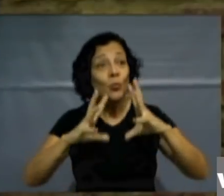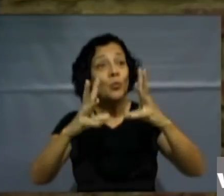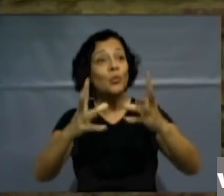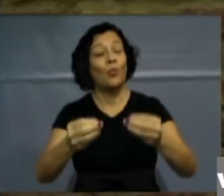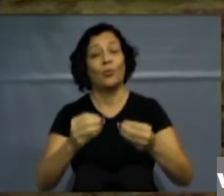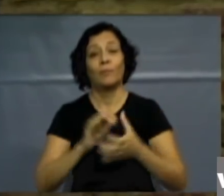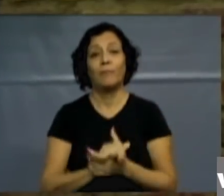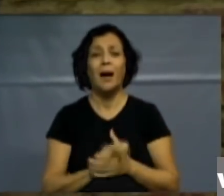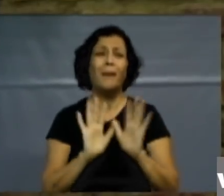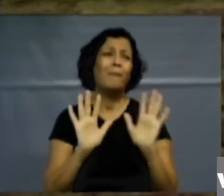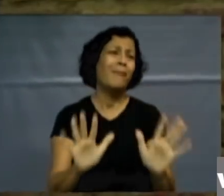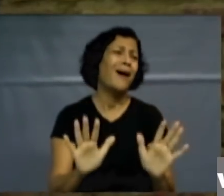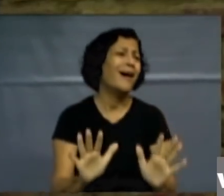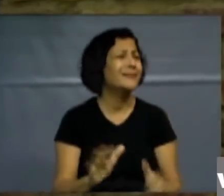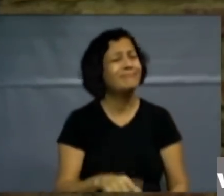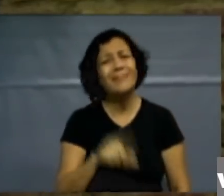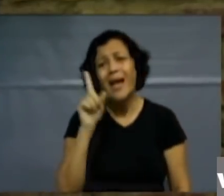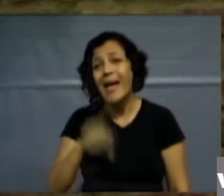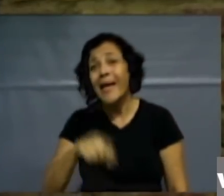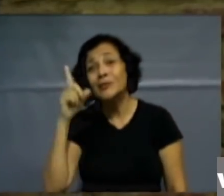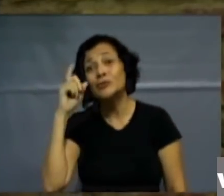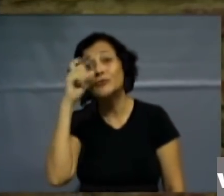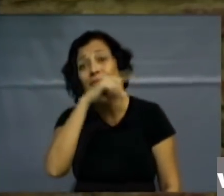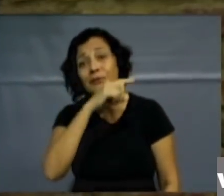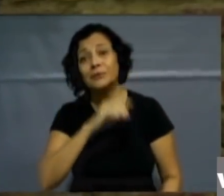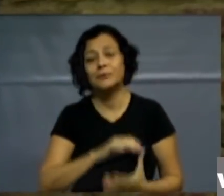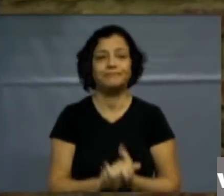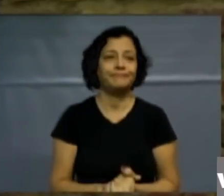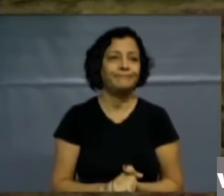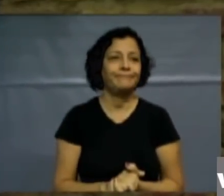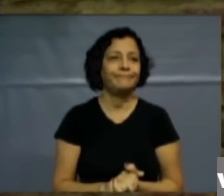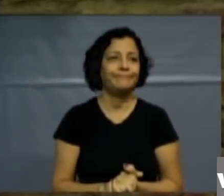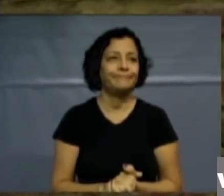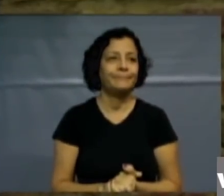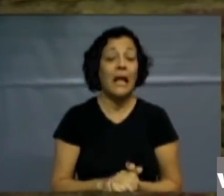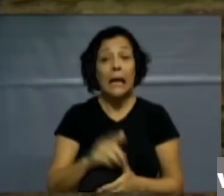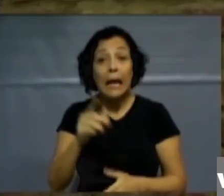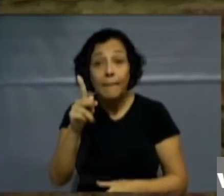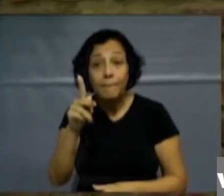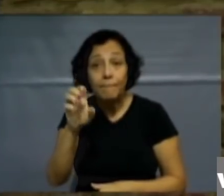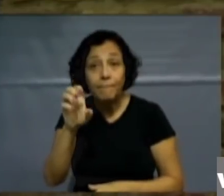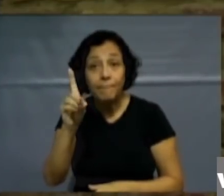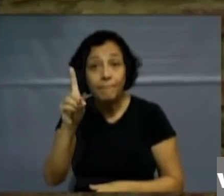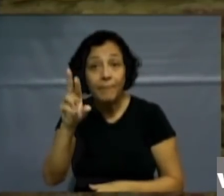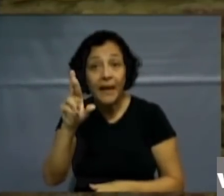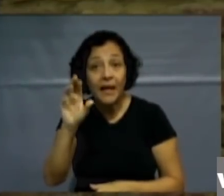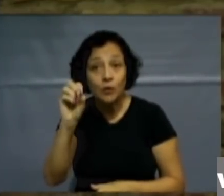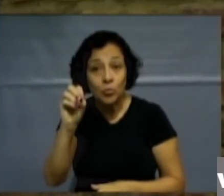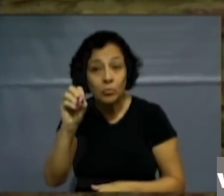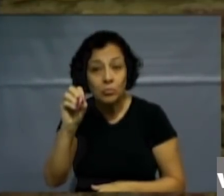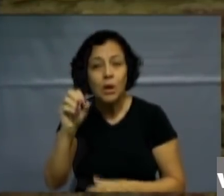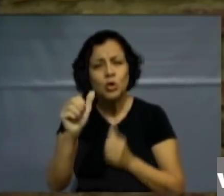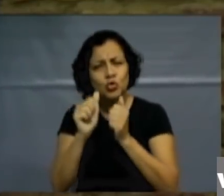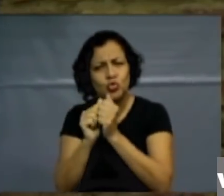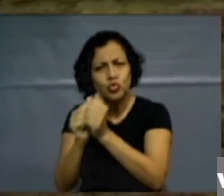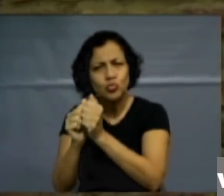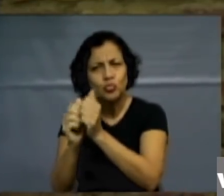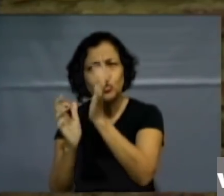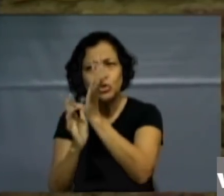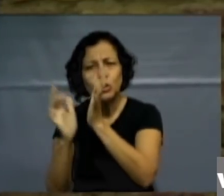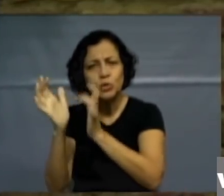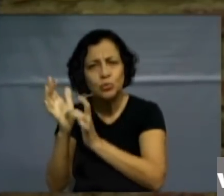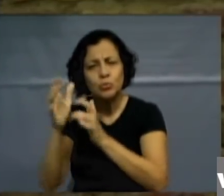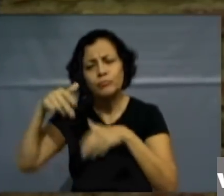Ciro, mas mesmo assim é difícil. Pedro, depois de peregrinar 3 anos com Jesus, tendo ouvido falar